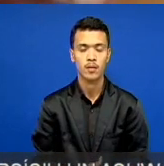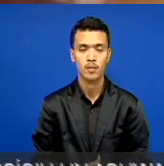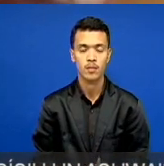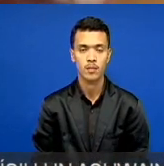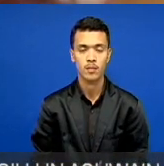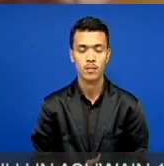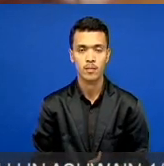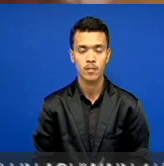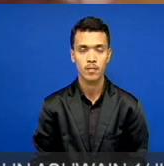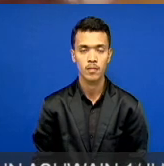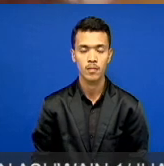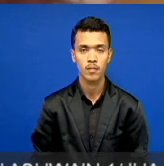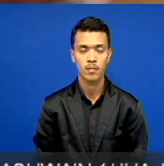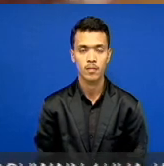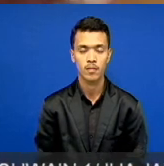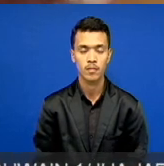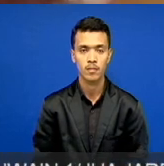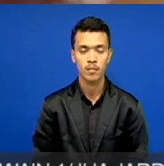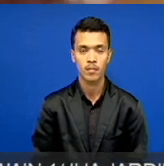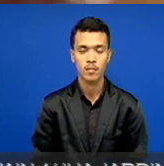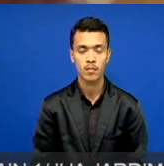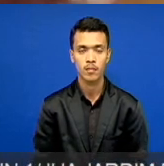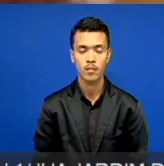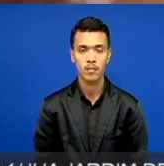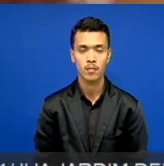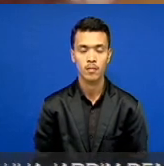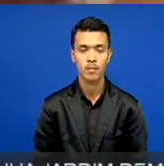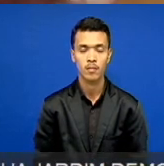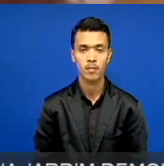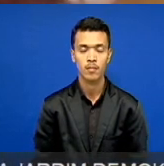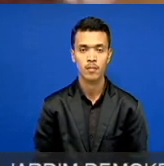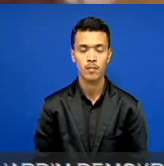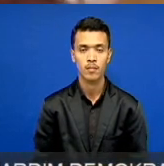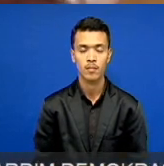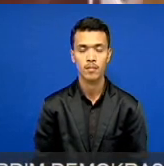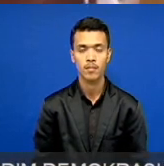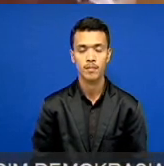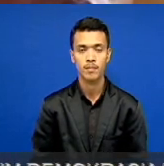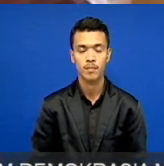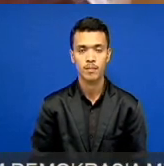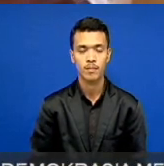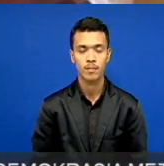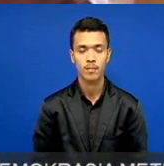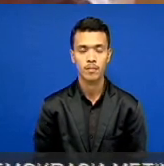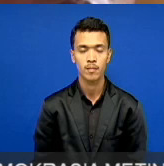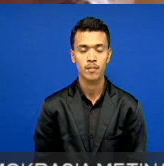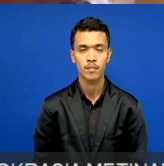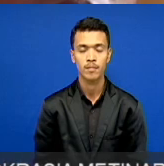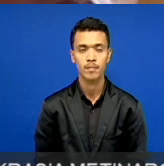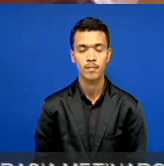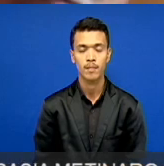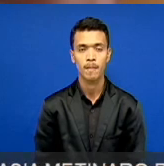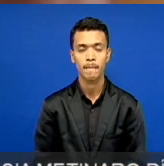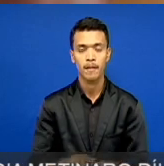Neve, cara, como só empresário de ver, se a mãe, a Rádio tem que ser minha lucro, Neve, a moça de entrar em Sirene.